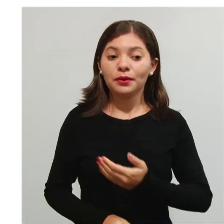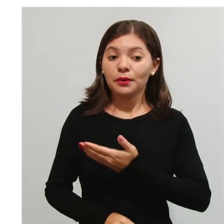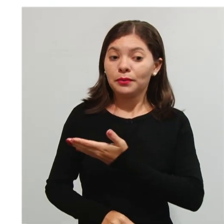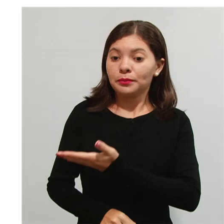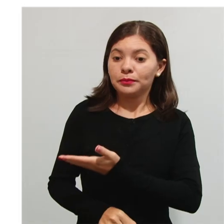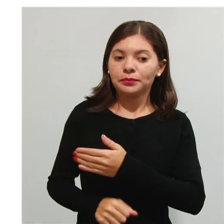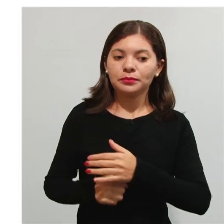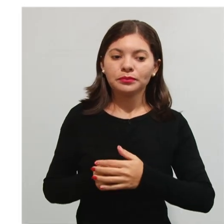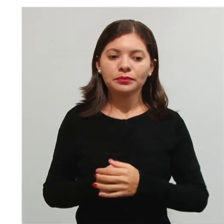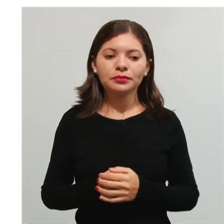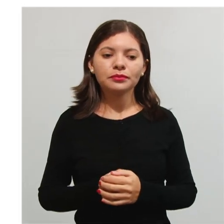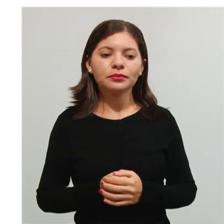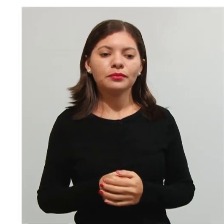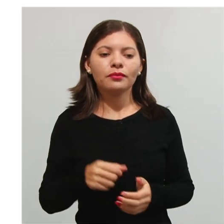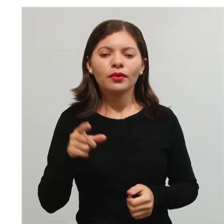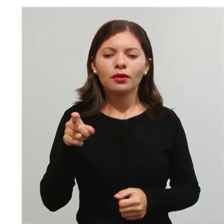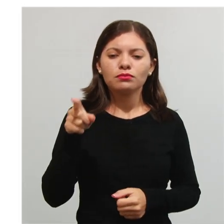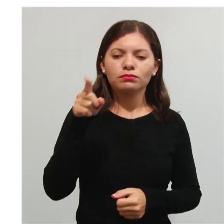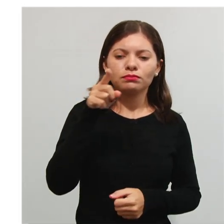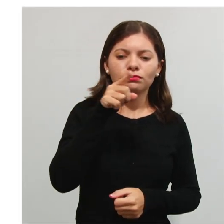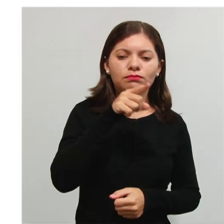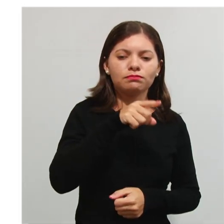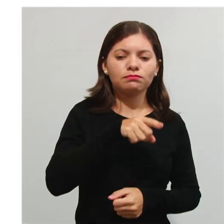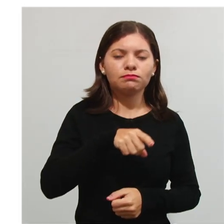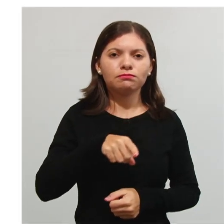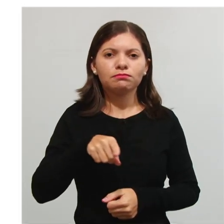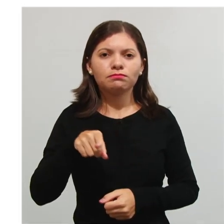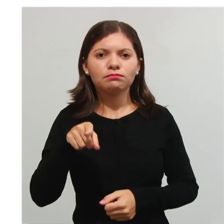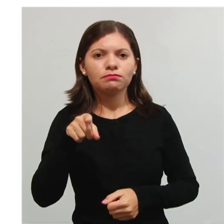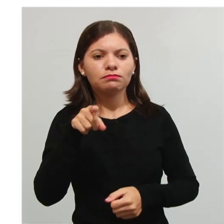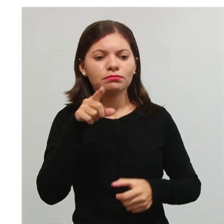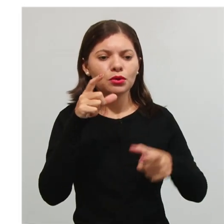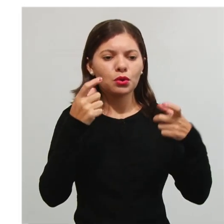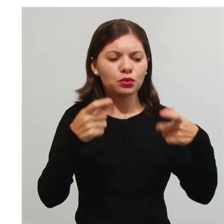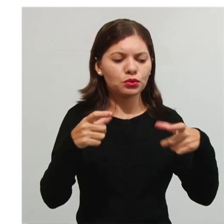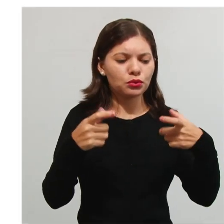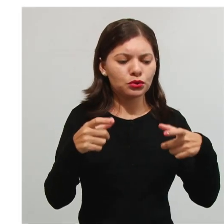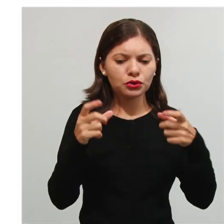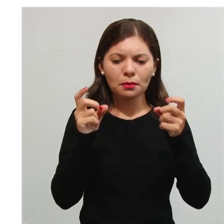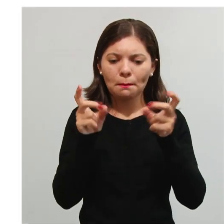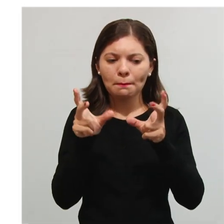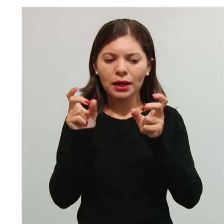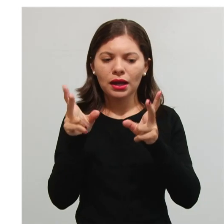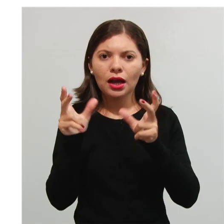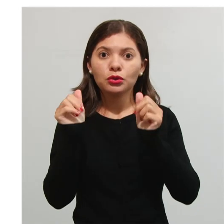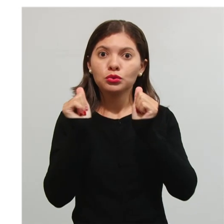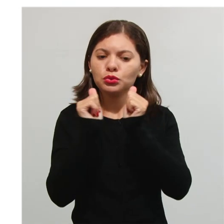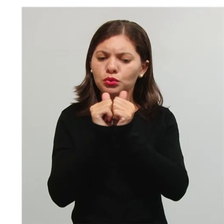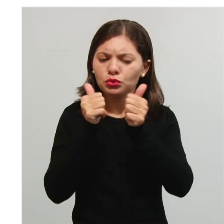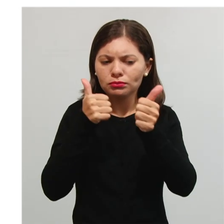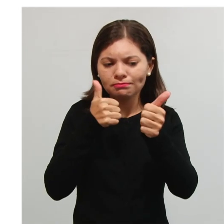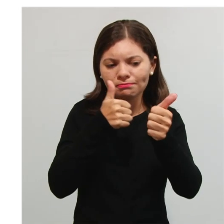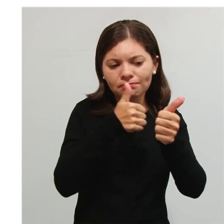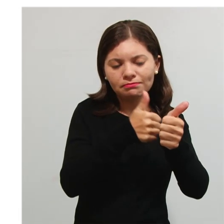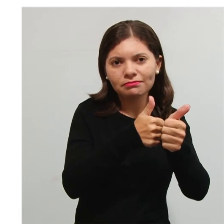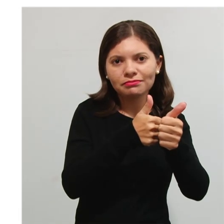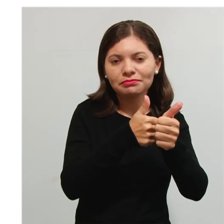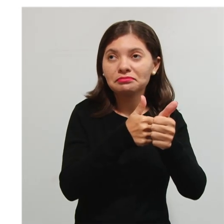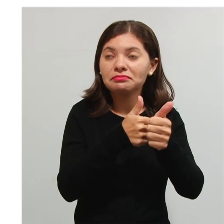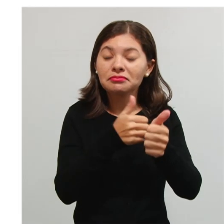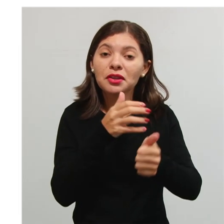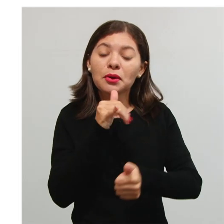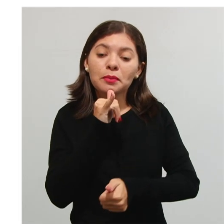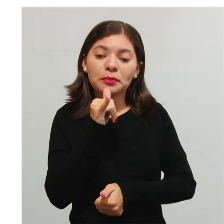ó, onde os mercados passaram a ficar mais próximos uns dos outros. Por